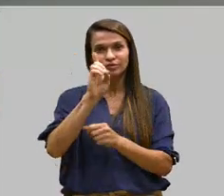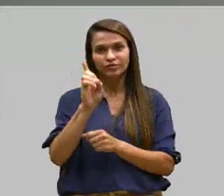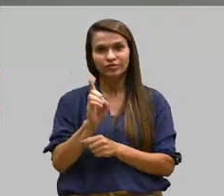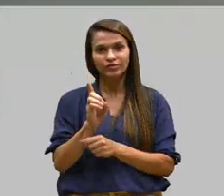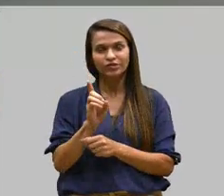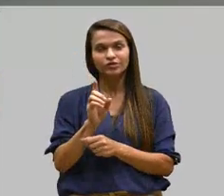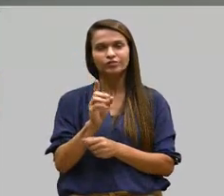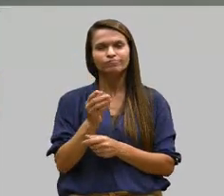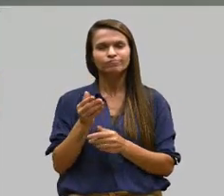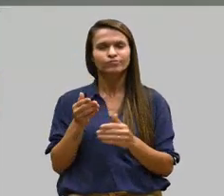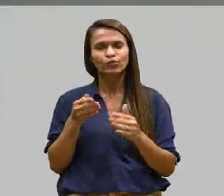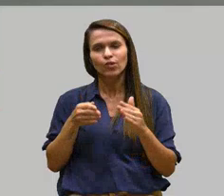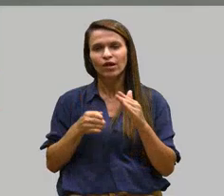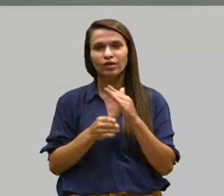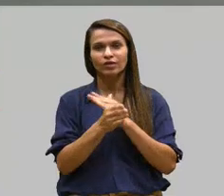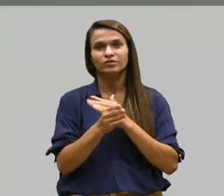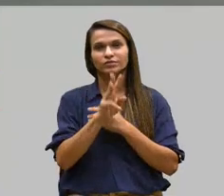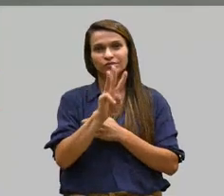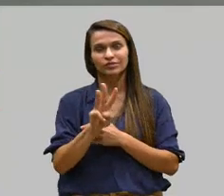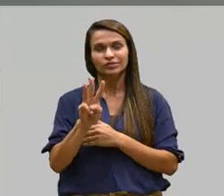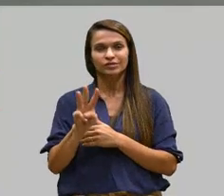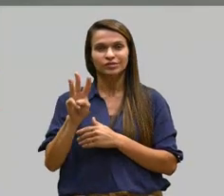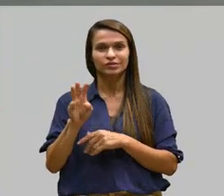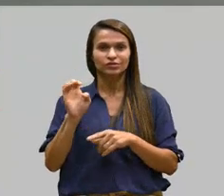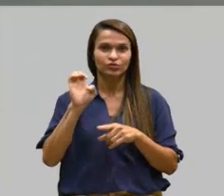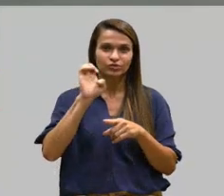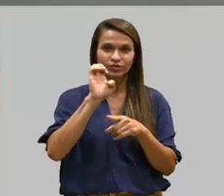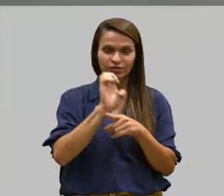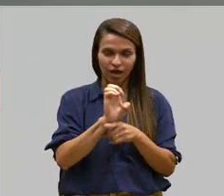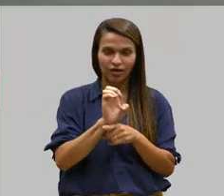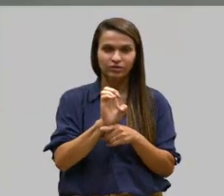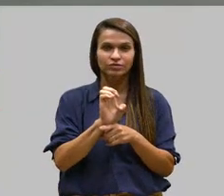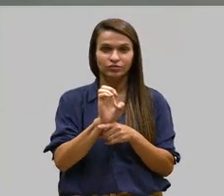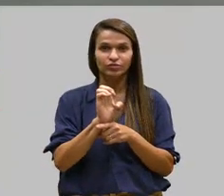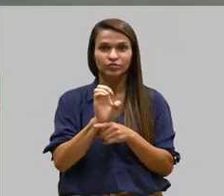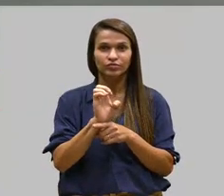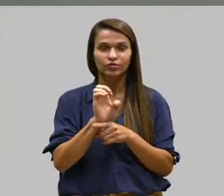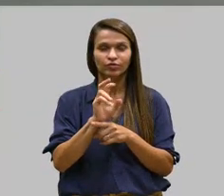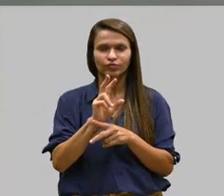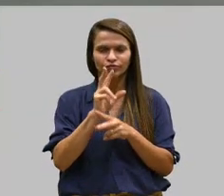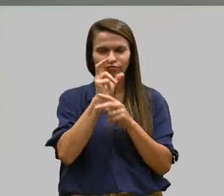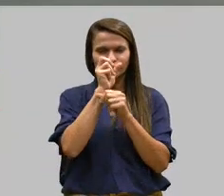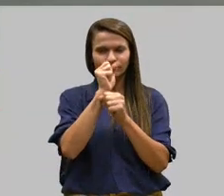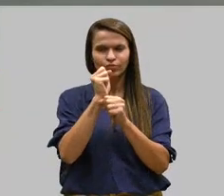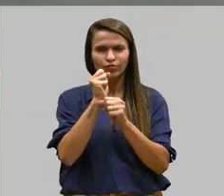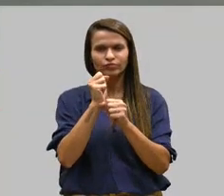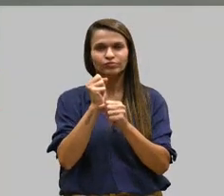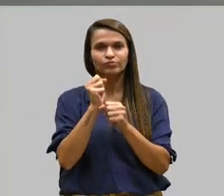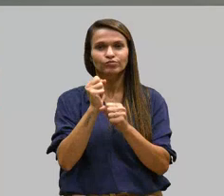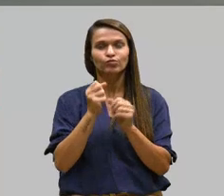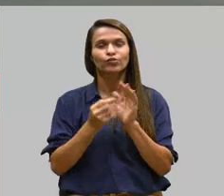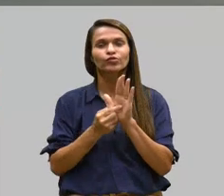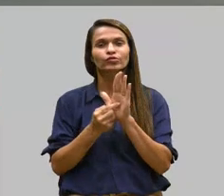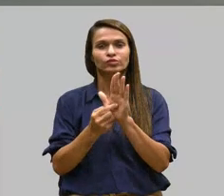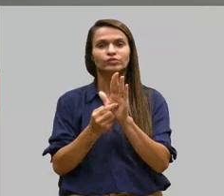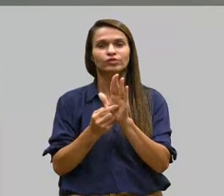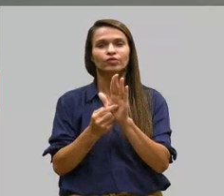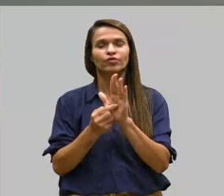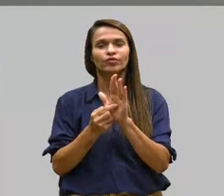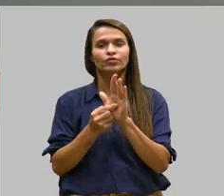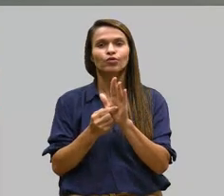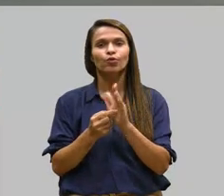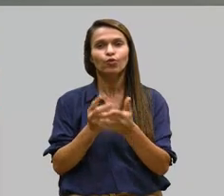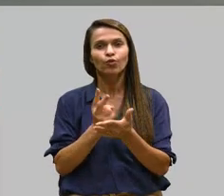todos os filhos do Estado então gostaria só de reforçar esse esforço contínuo que